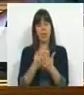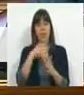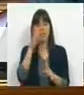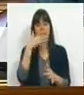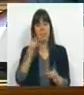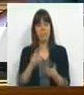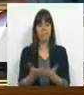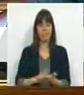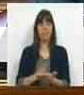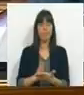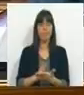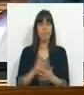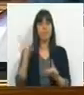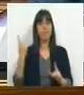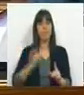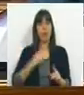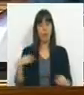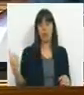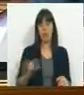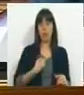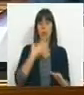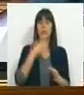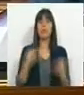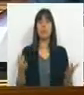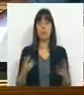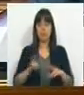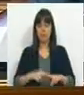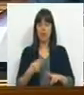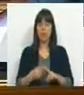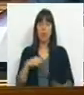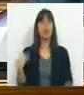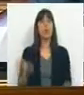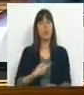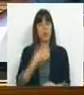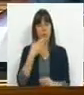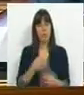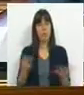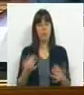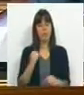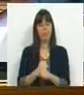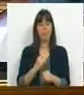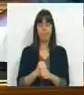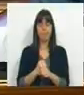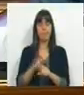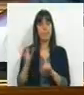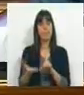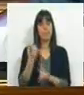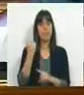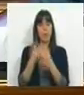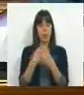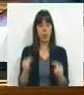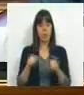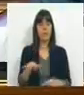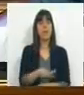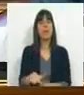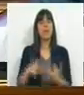descrença, incerteza e que obriga todos, e reforço a palavra, todos, a trabalharmos para conseguirmos ultrapassar